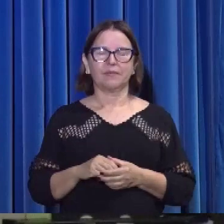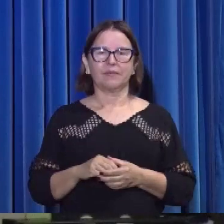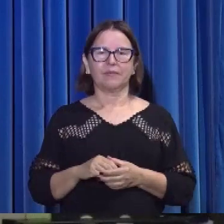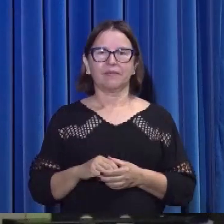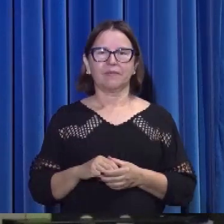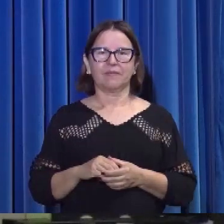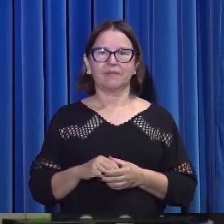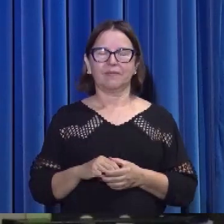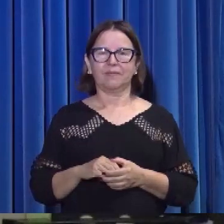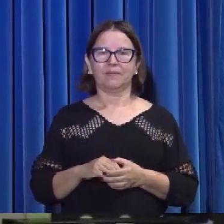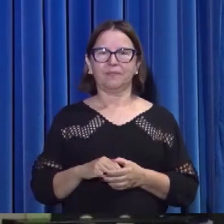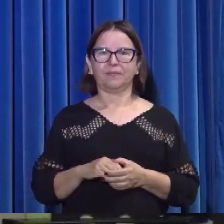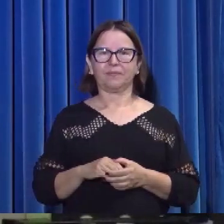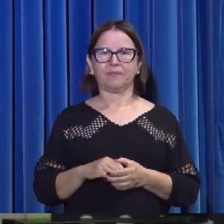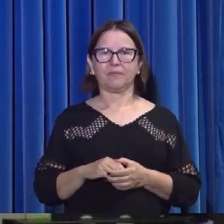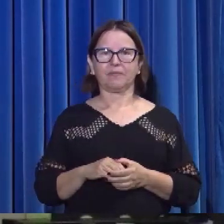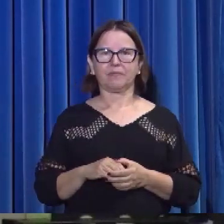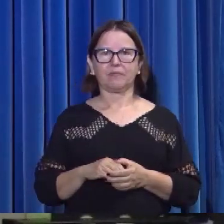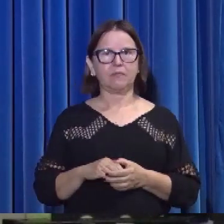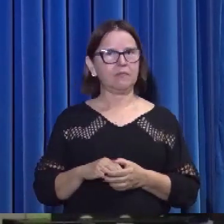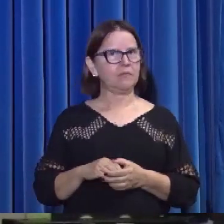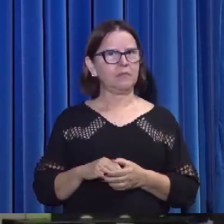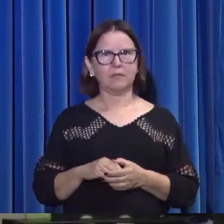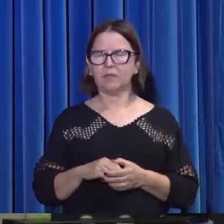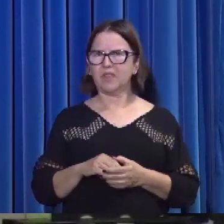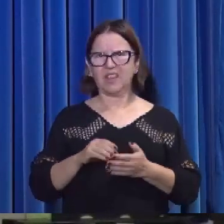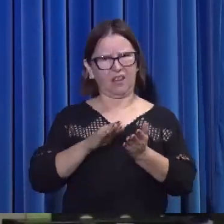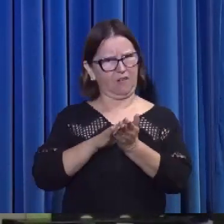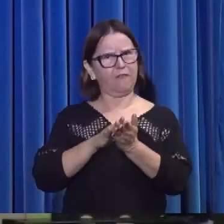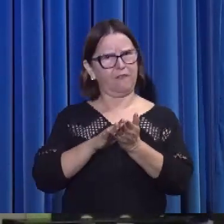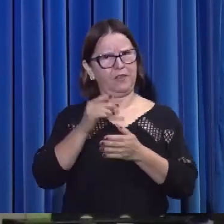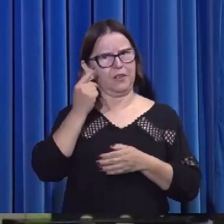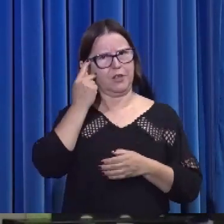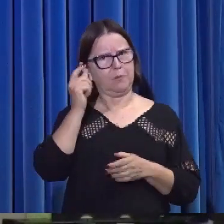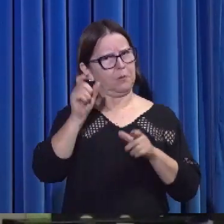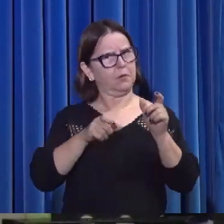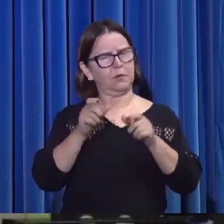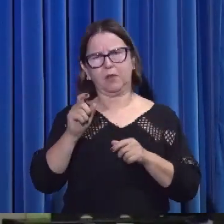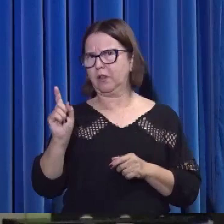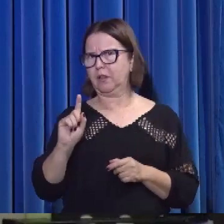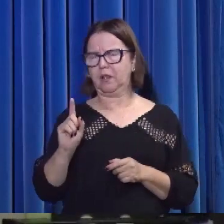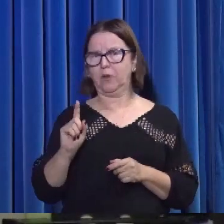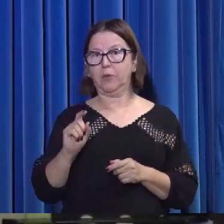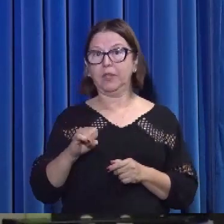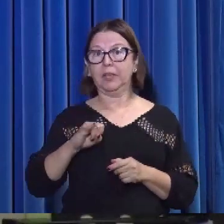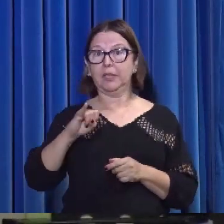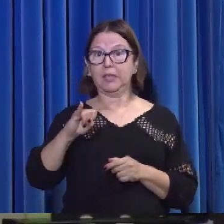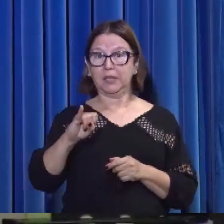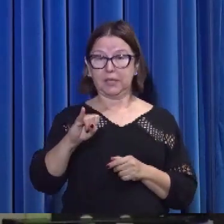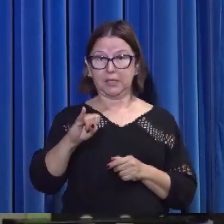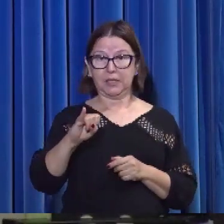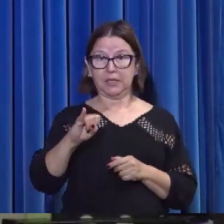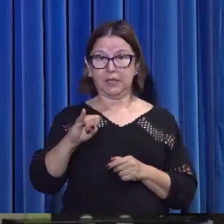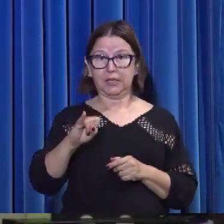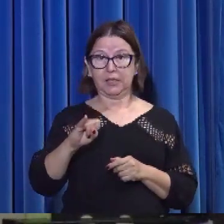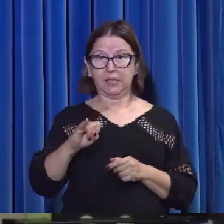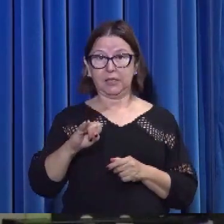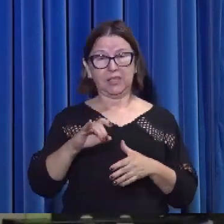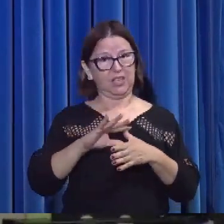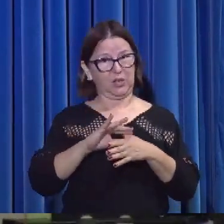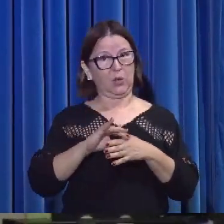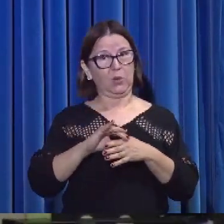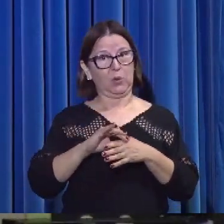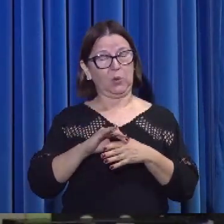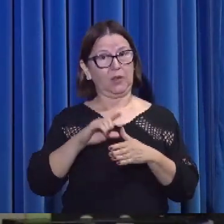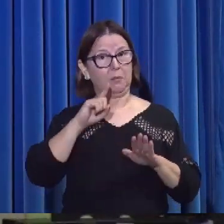Então, não fique enganando a pessoa, não. O estado dela está complicado. Fala para ela, teu estado é complicado.